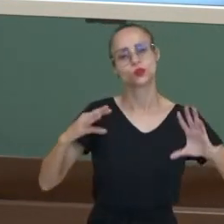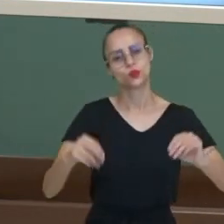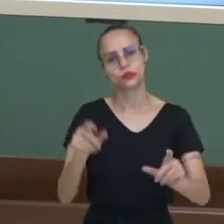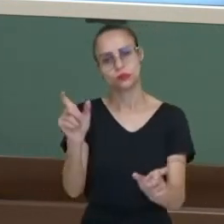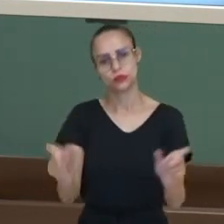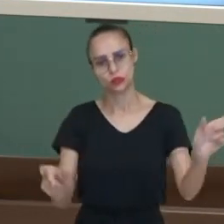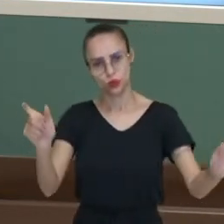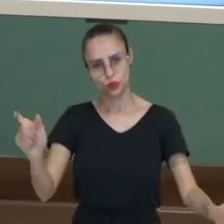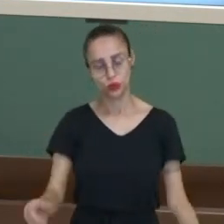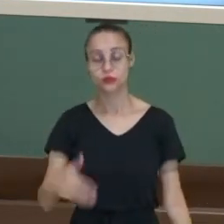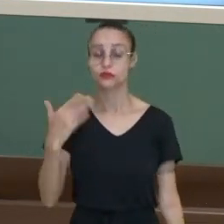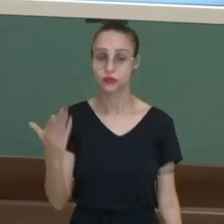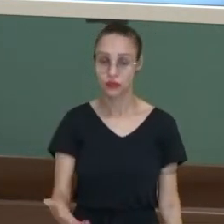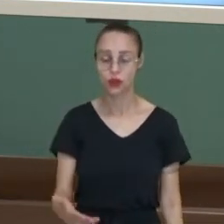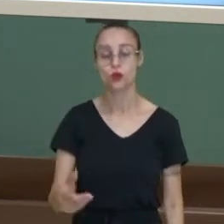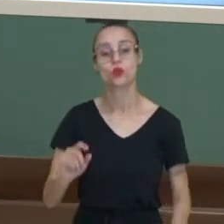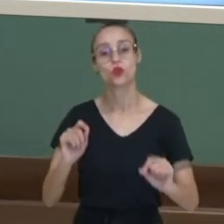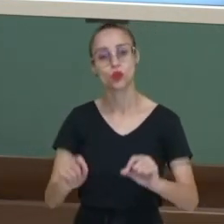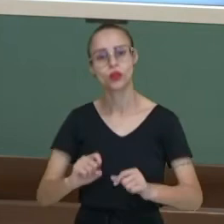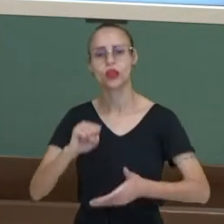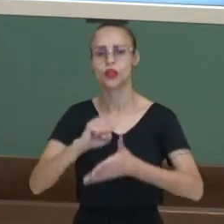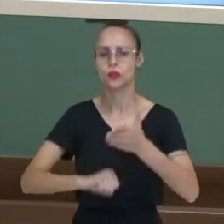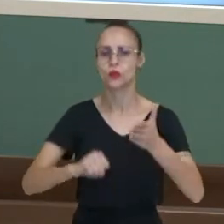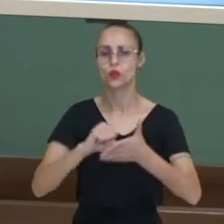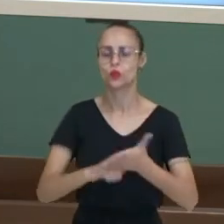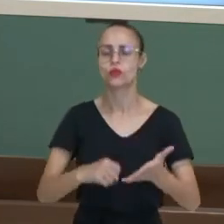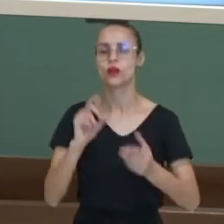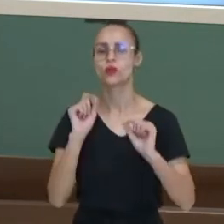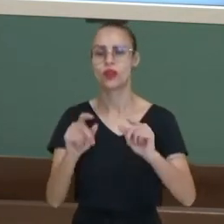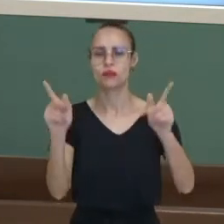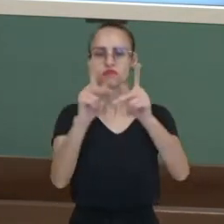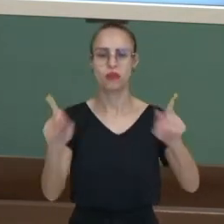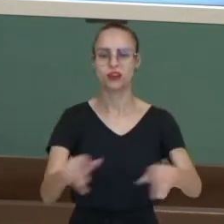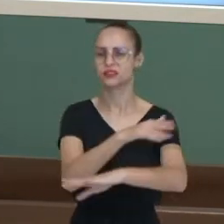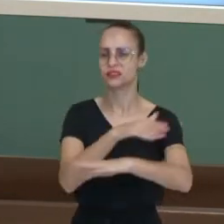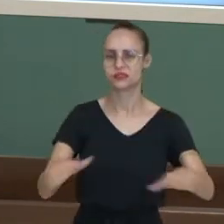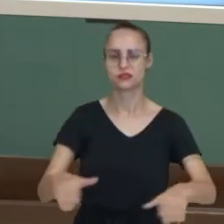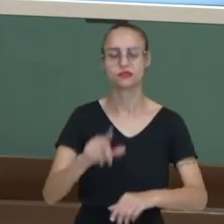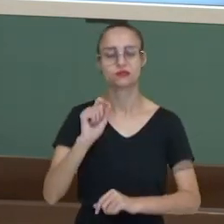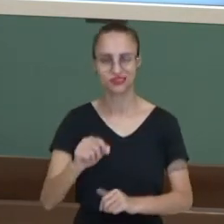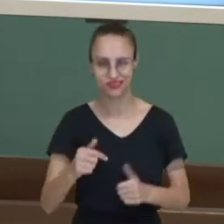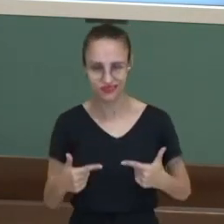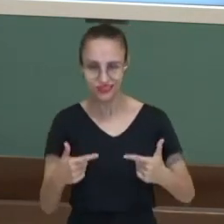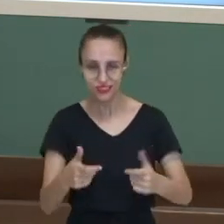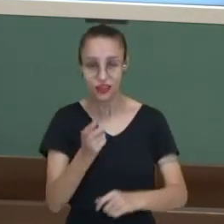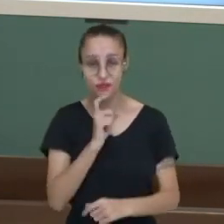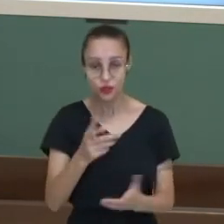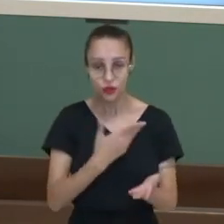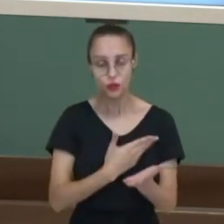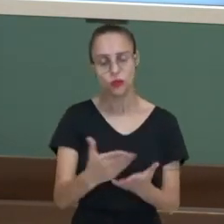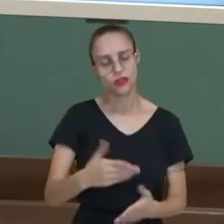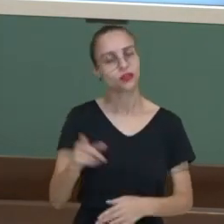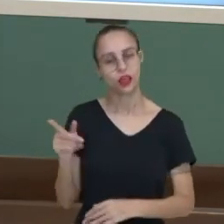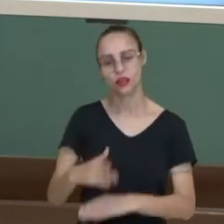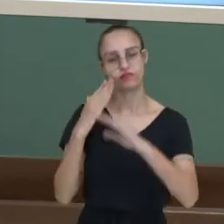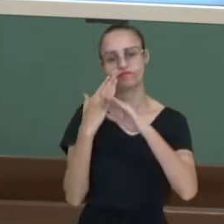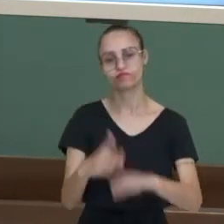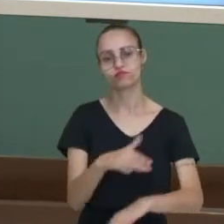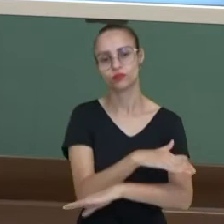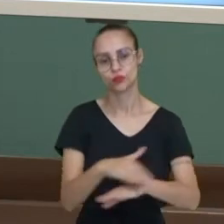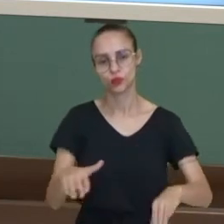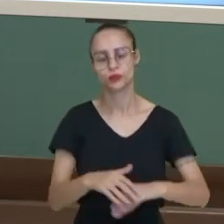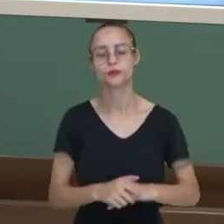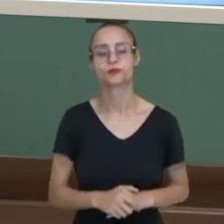pessoas. Então, movimentos de contestação à ideia de guerra que havia, a Guerra Fria que estava se instalando aí no mundo a partir